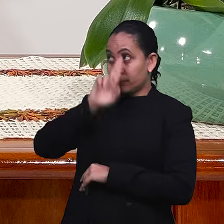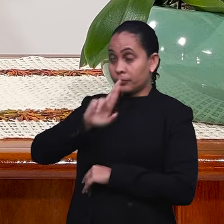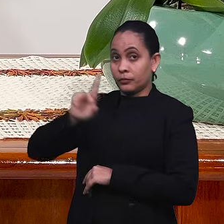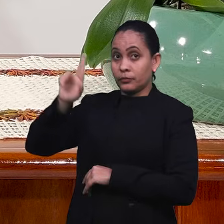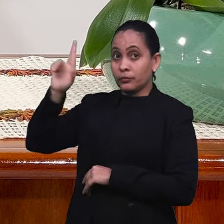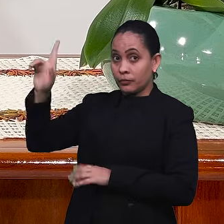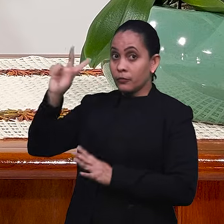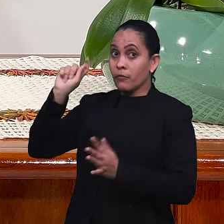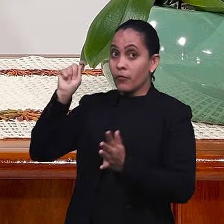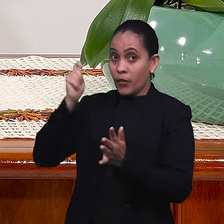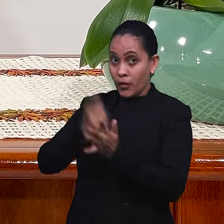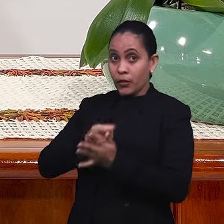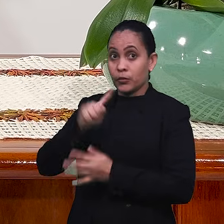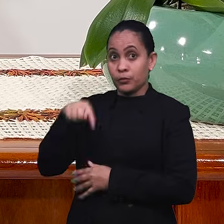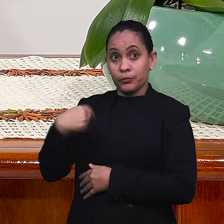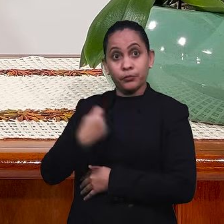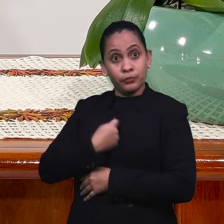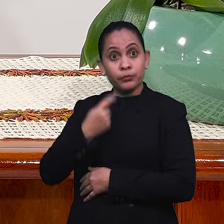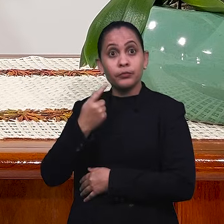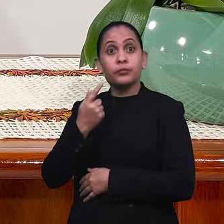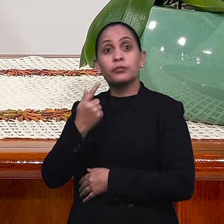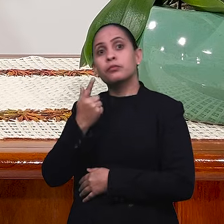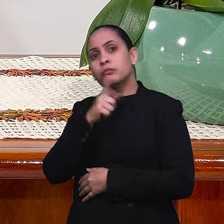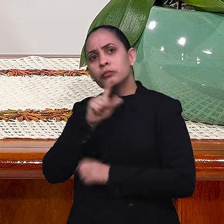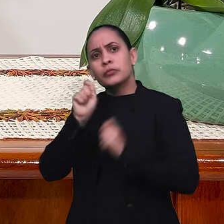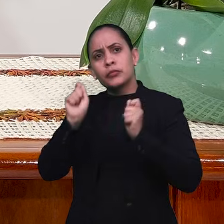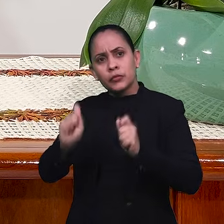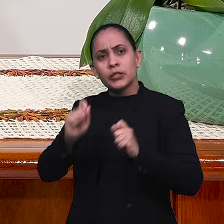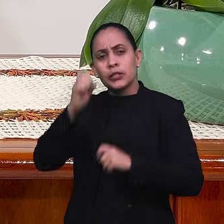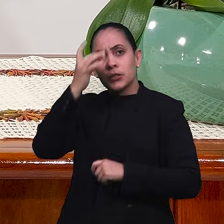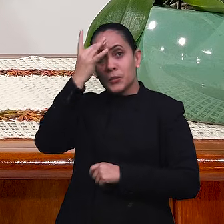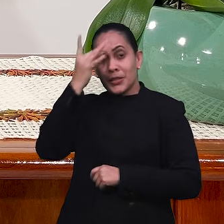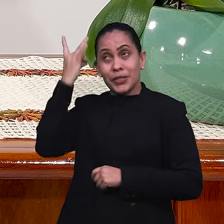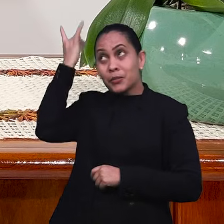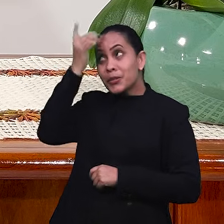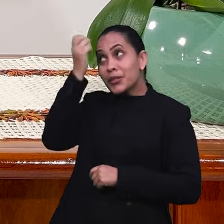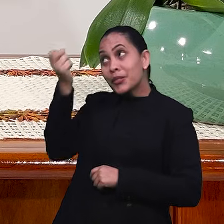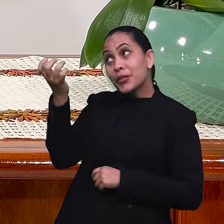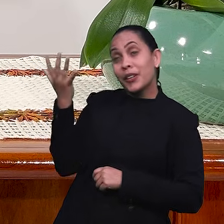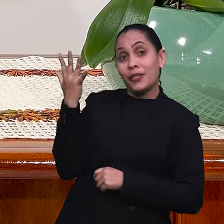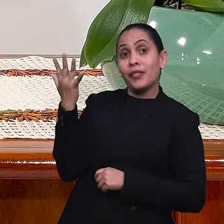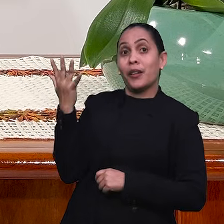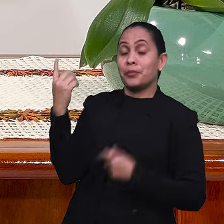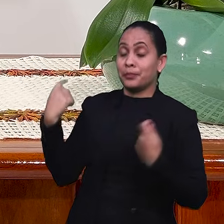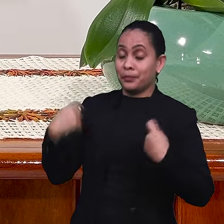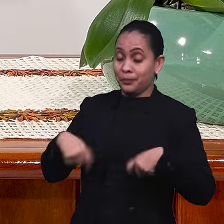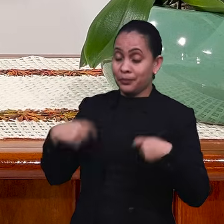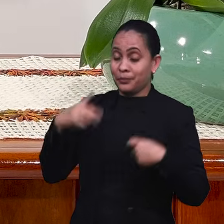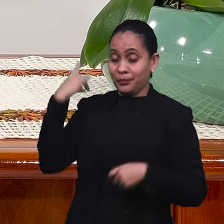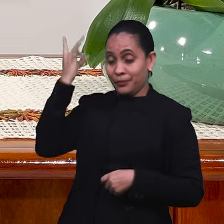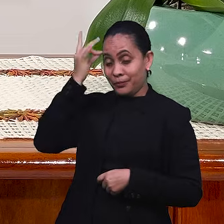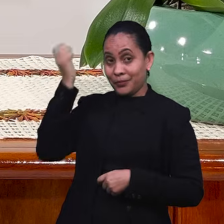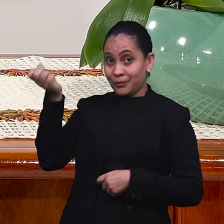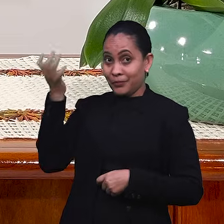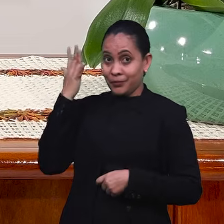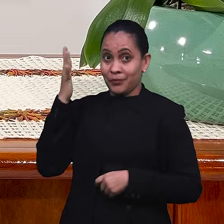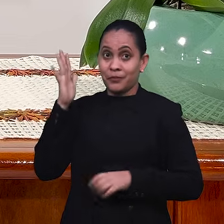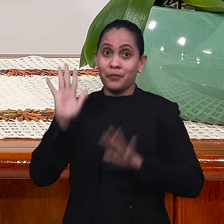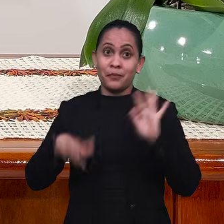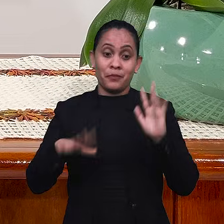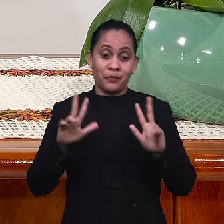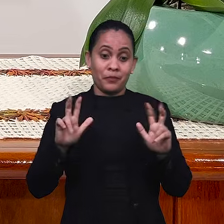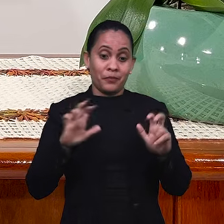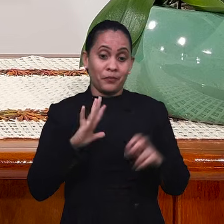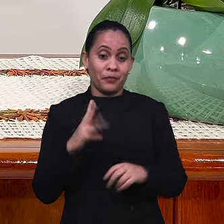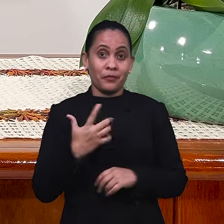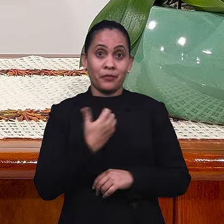ao nosso alcance desde que o Espírito Santo revele. Então, talvez o tema de salvação